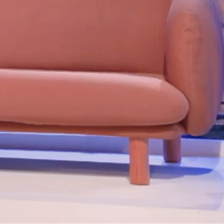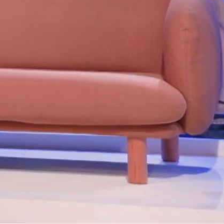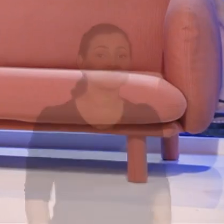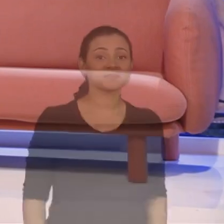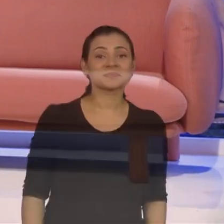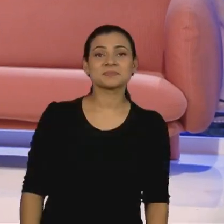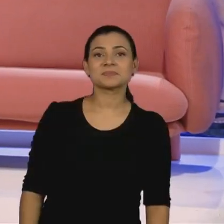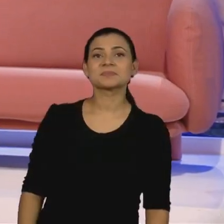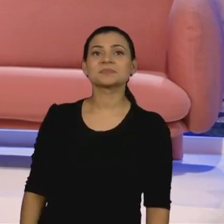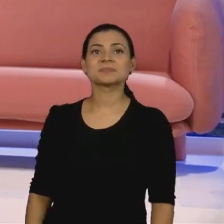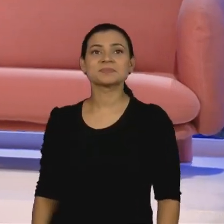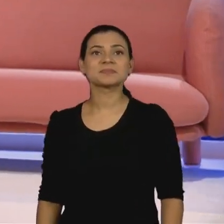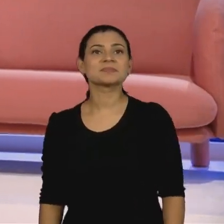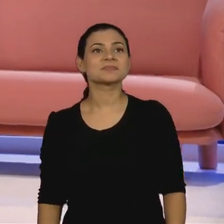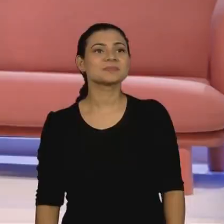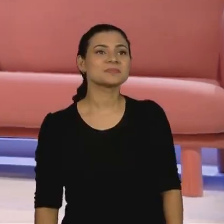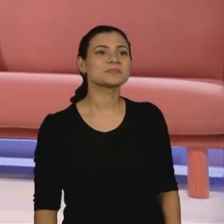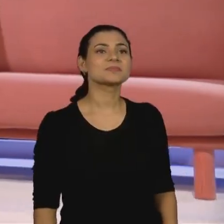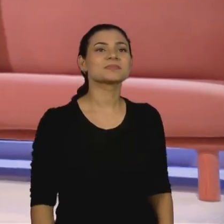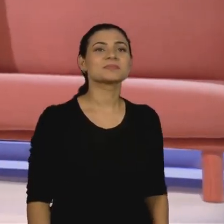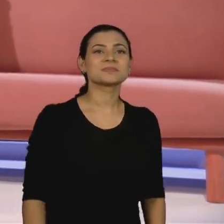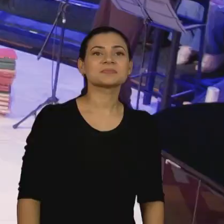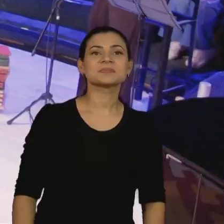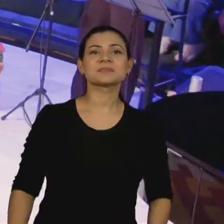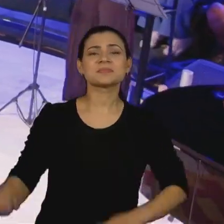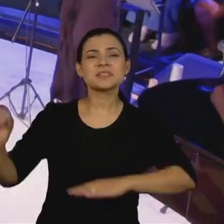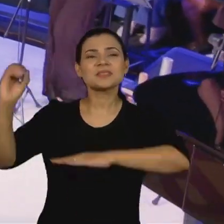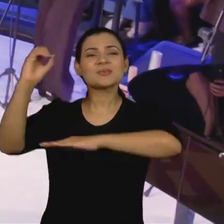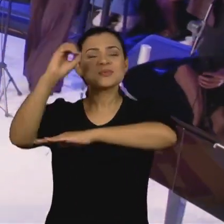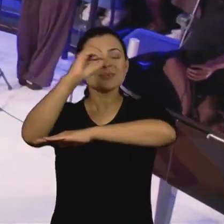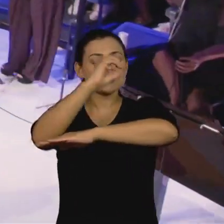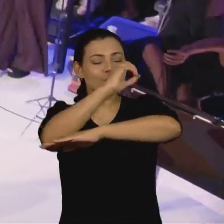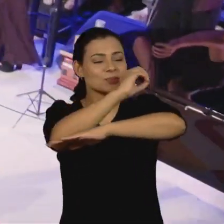A noite vai ter lua cheia.